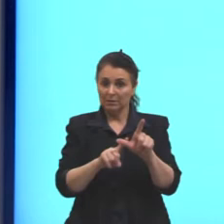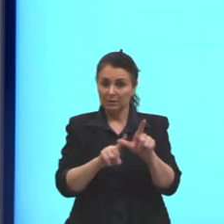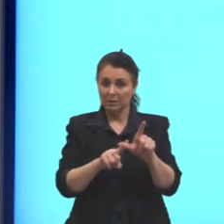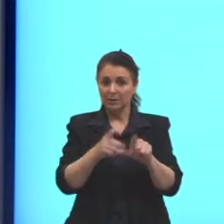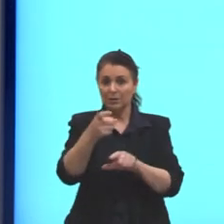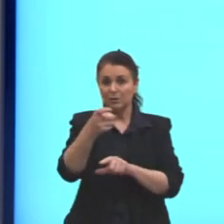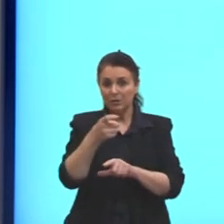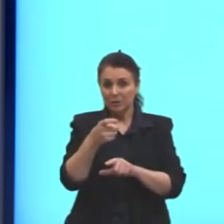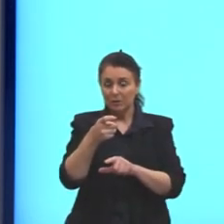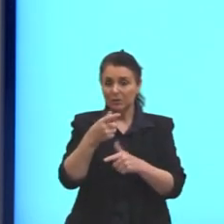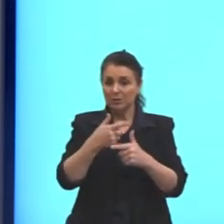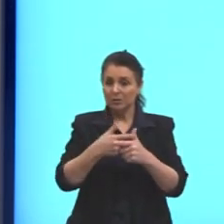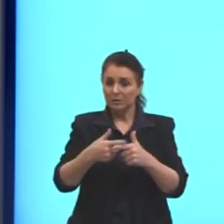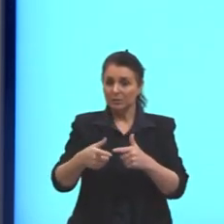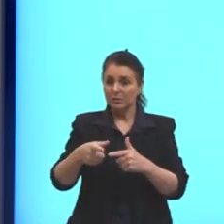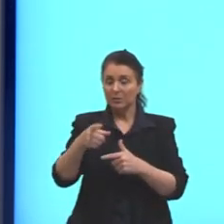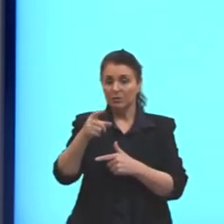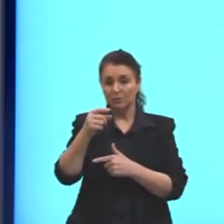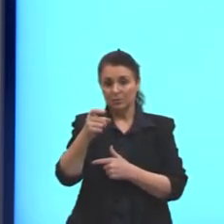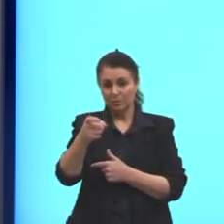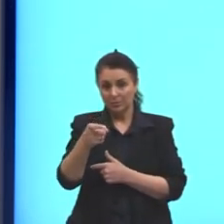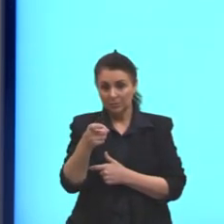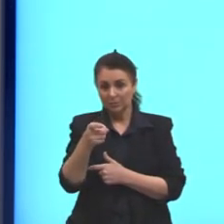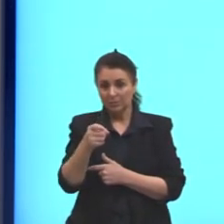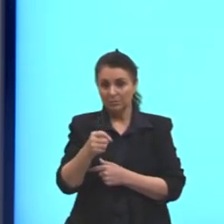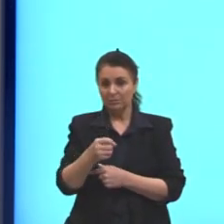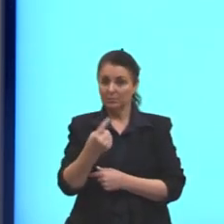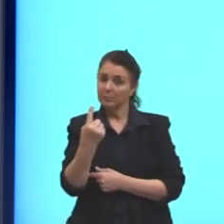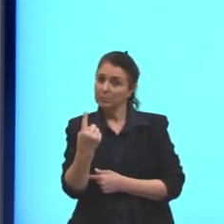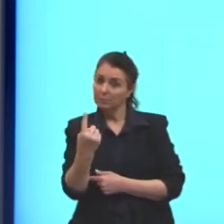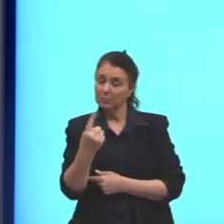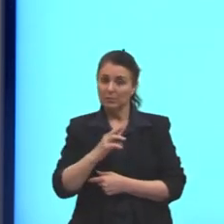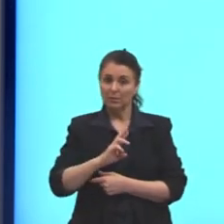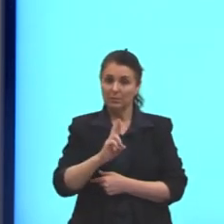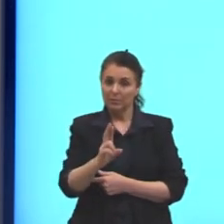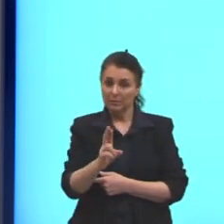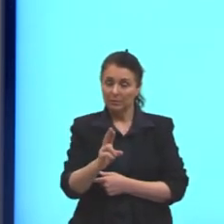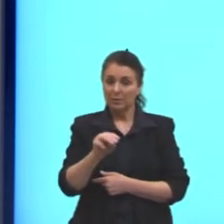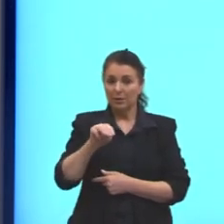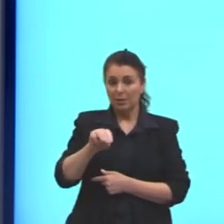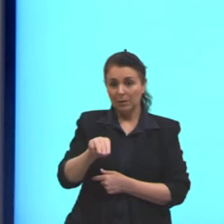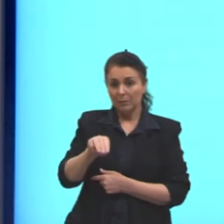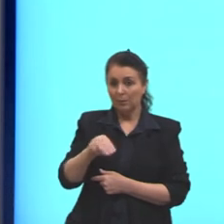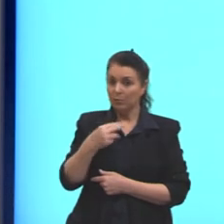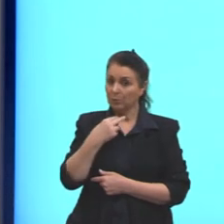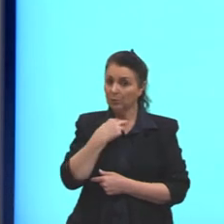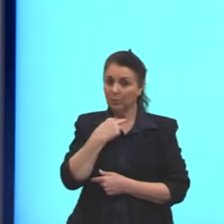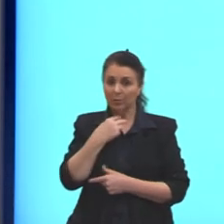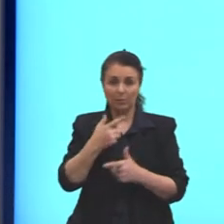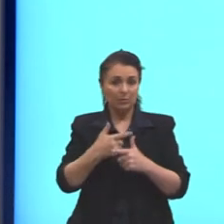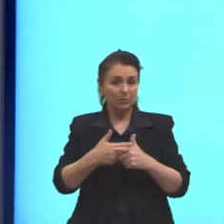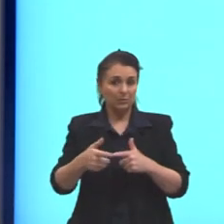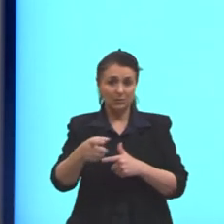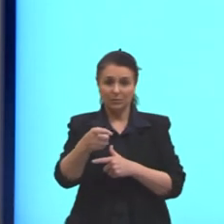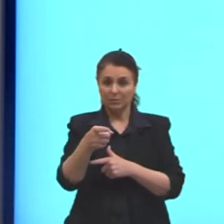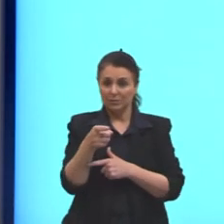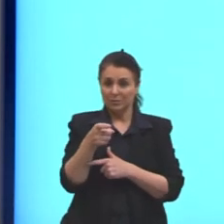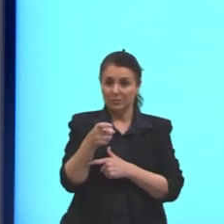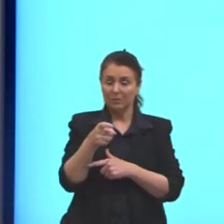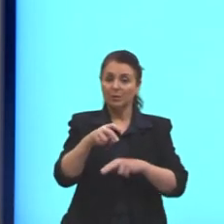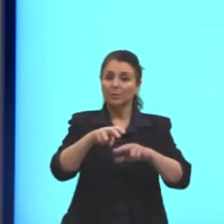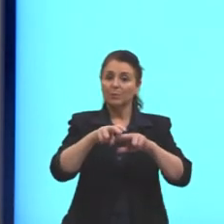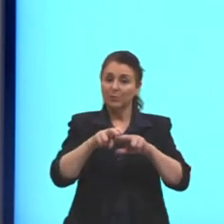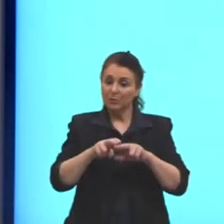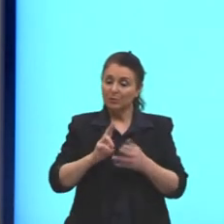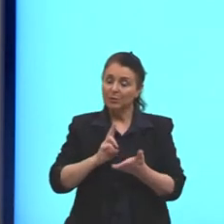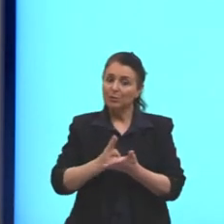/ x é um e aqui o m eu não posso dividir por x né então por isso que ele permaneceu